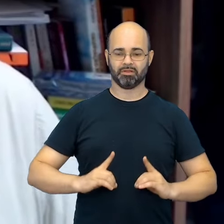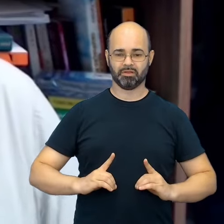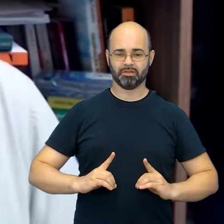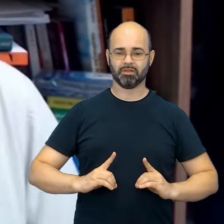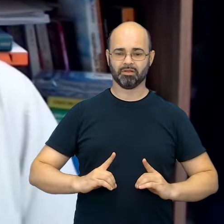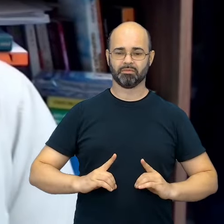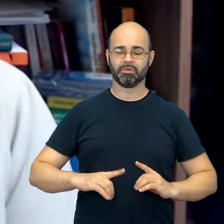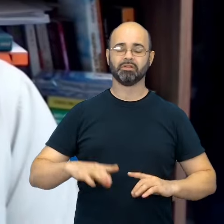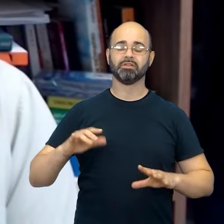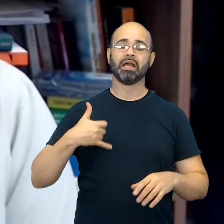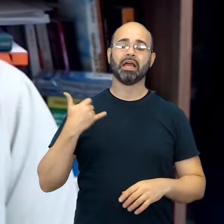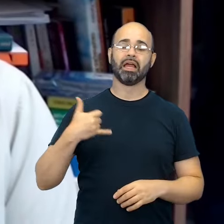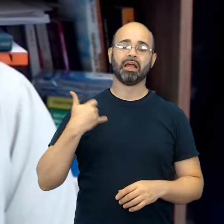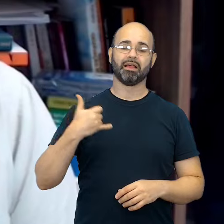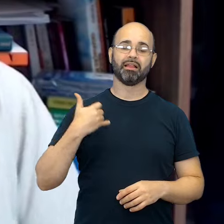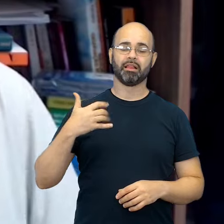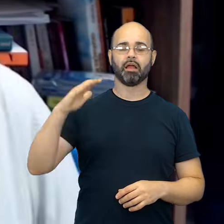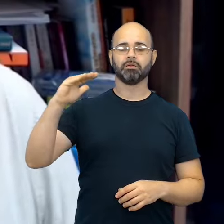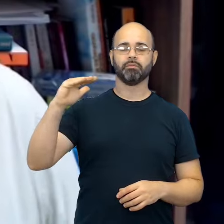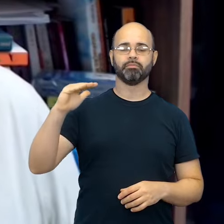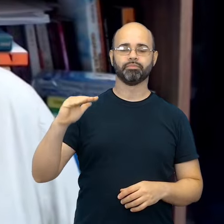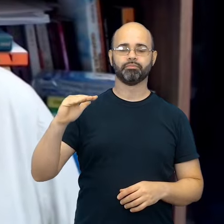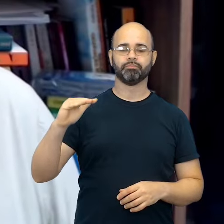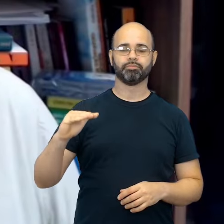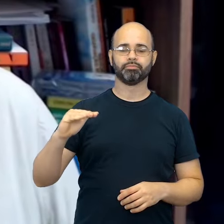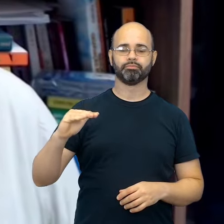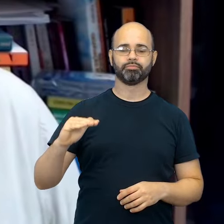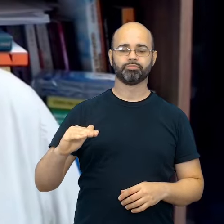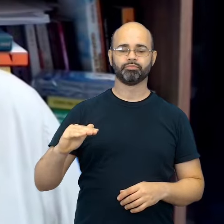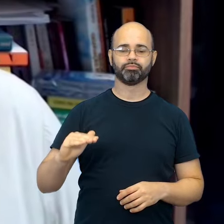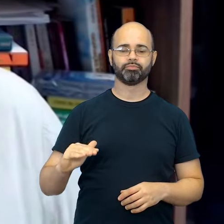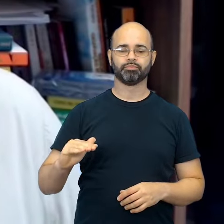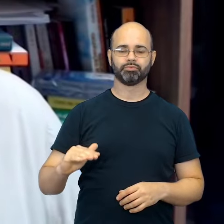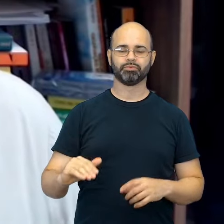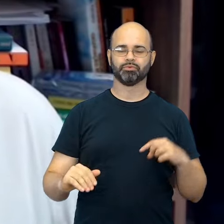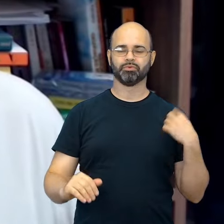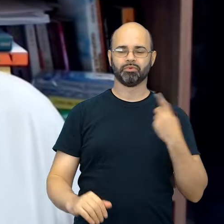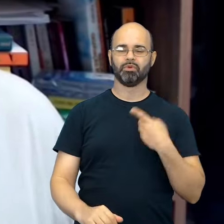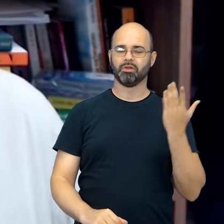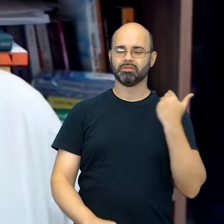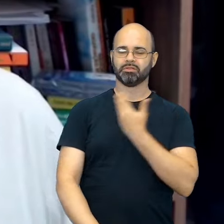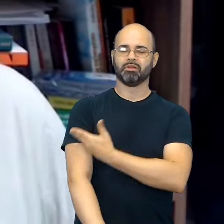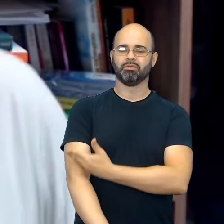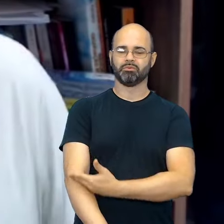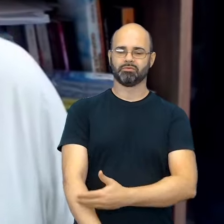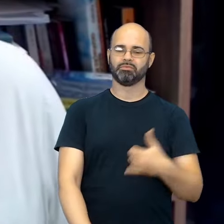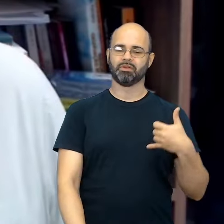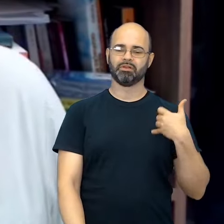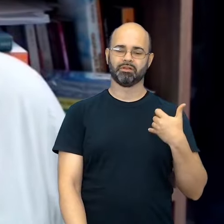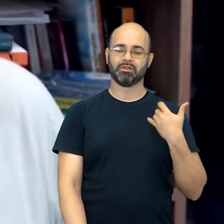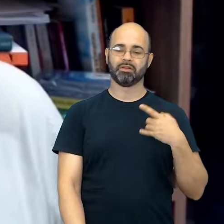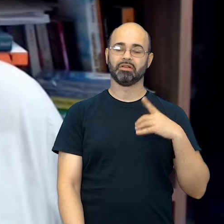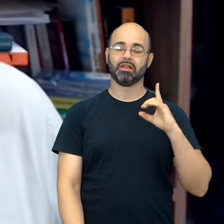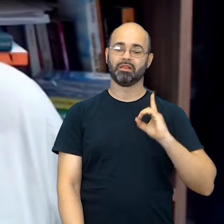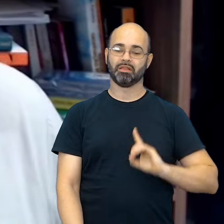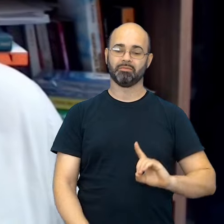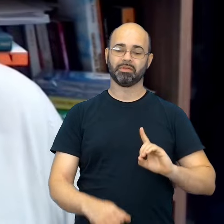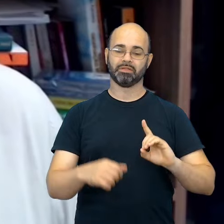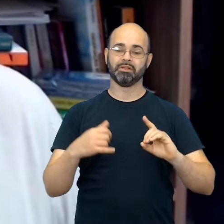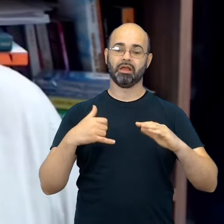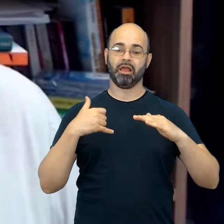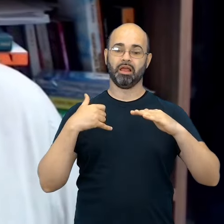né? Em relação ao que nós estávamos acostumados. Mas, né, a emoção também é um